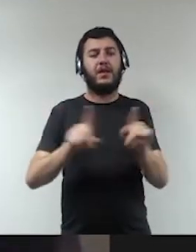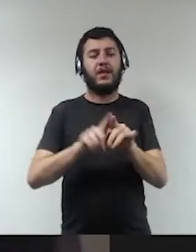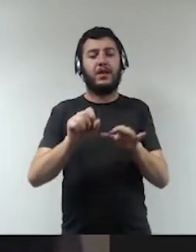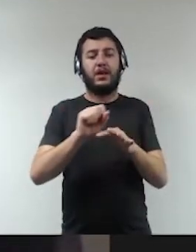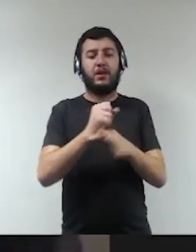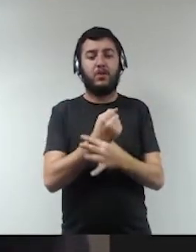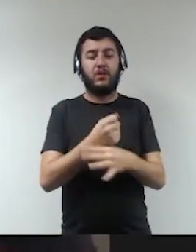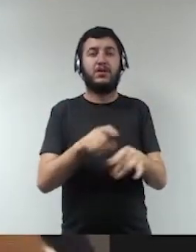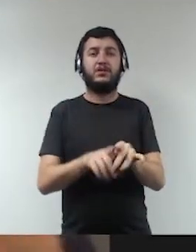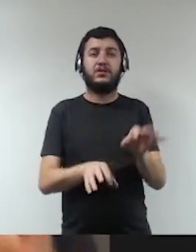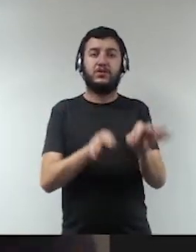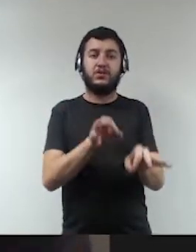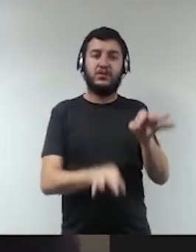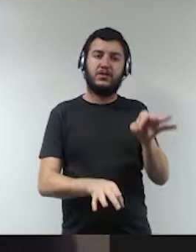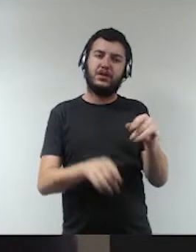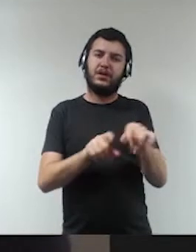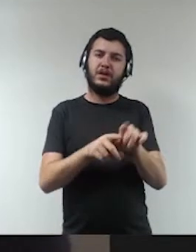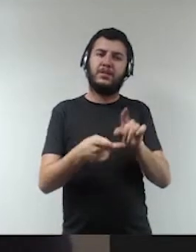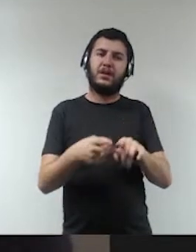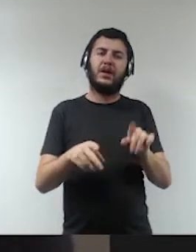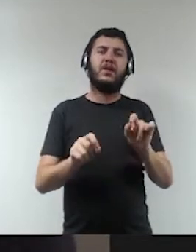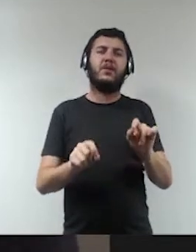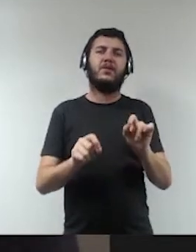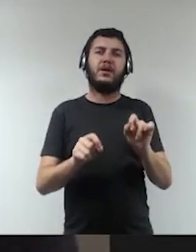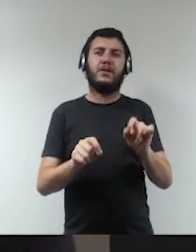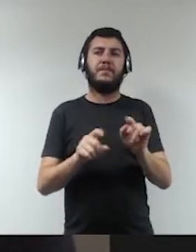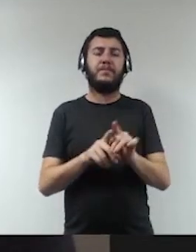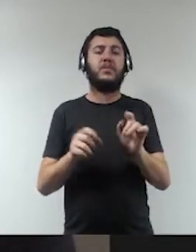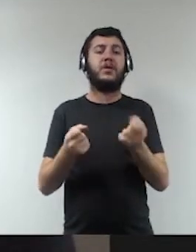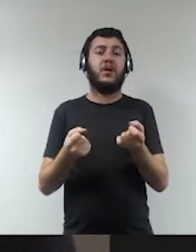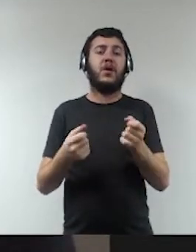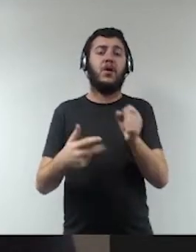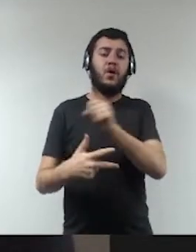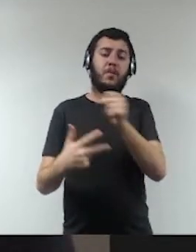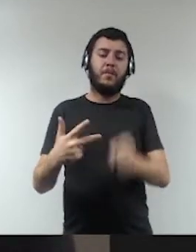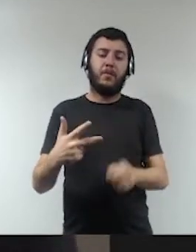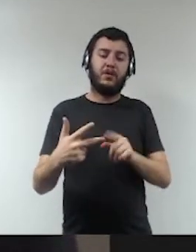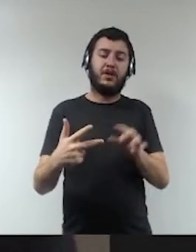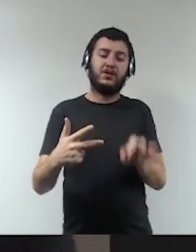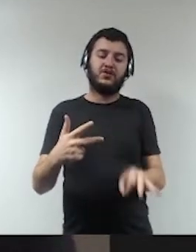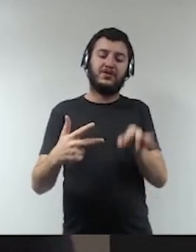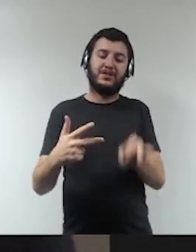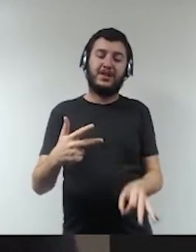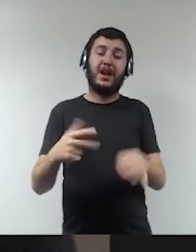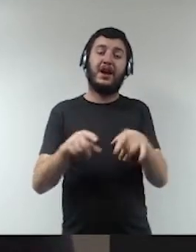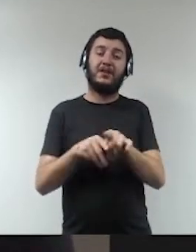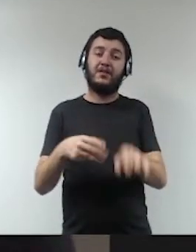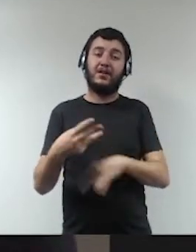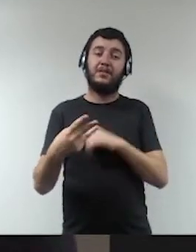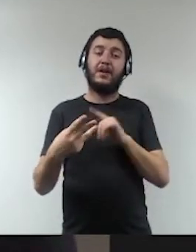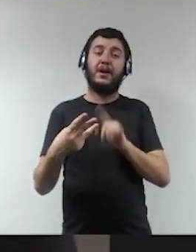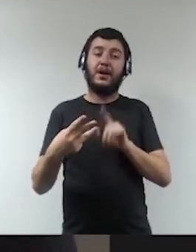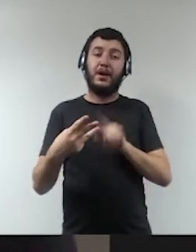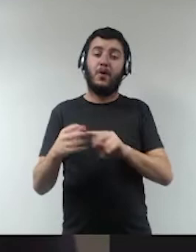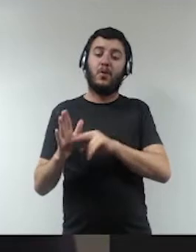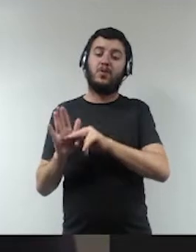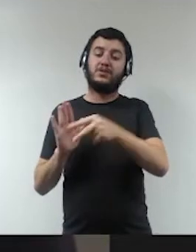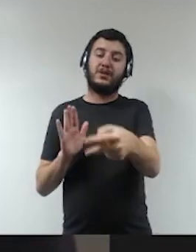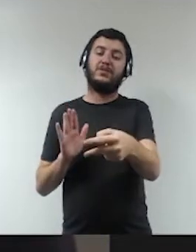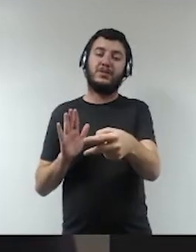persegue, uma eficiência do Poder Judiciário e o consequencialismo judicial.